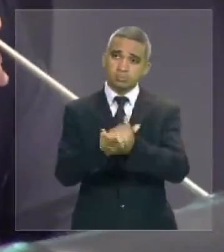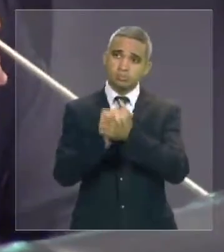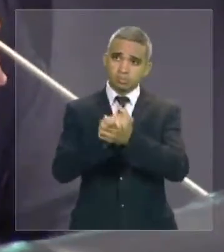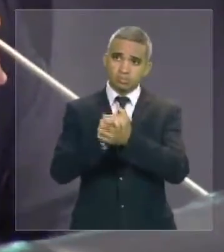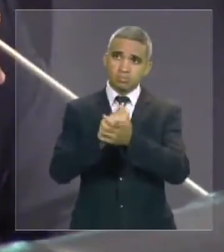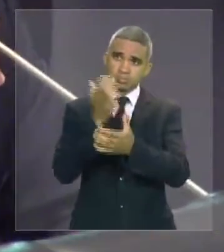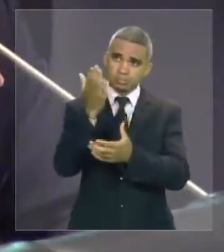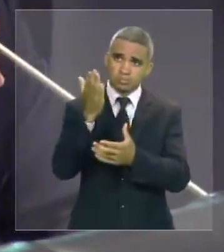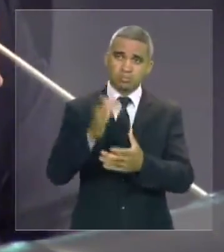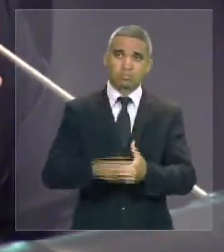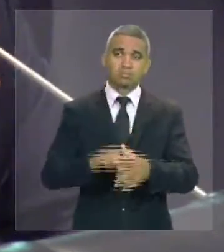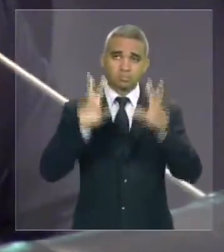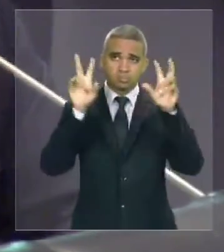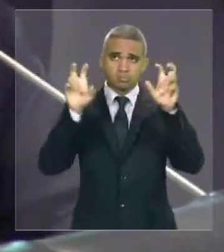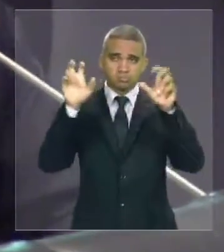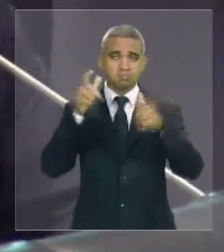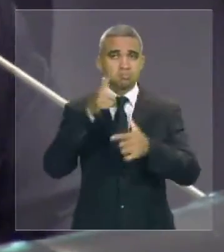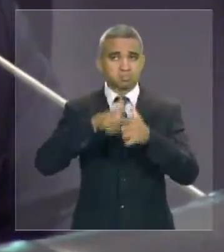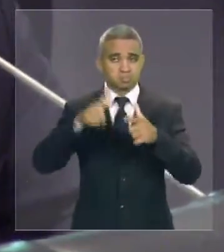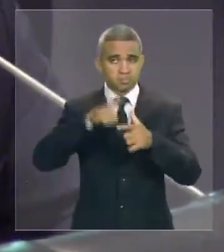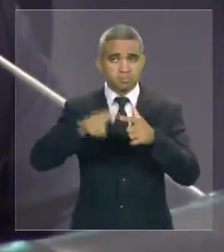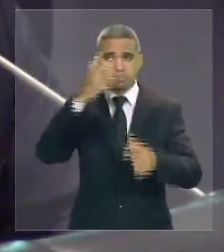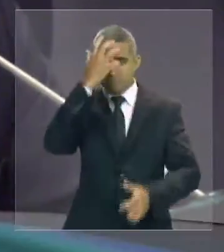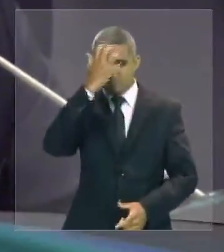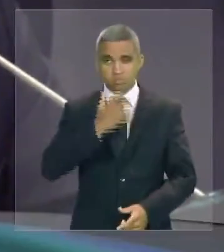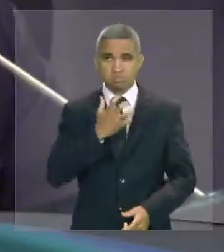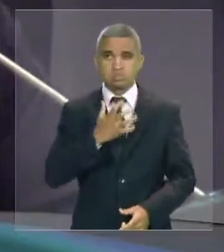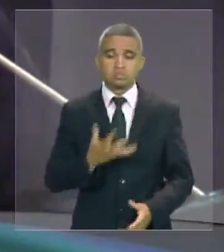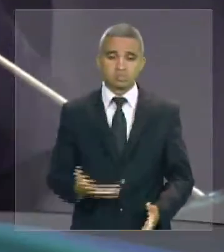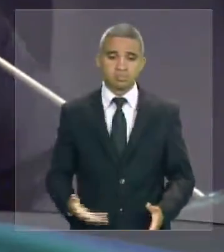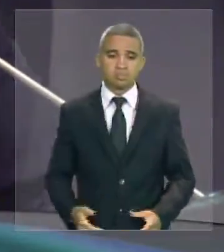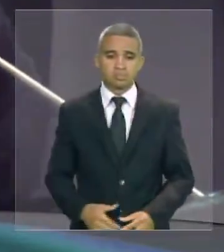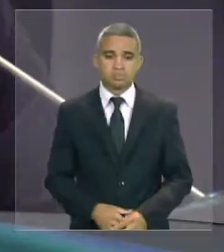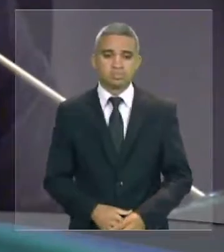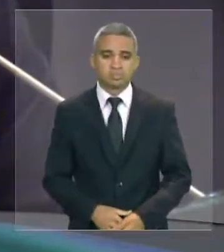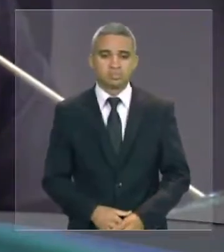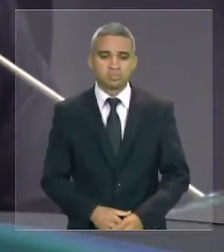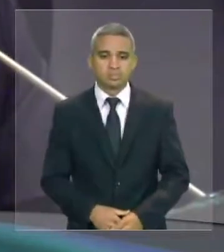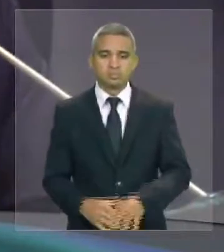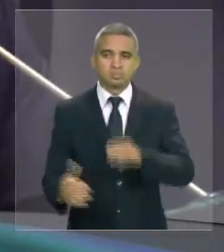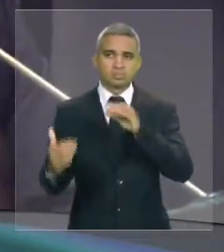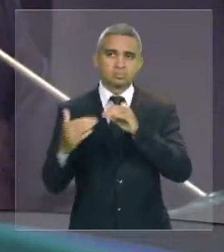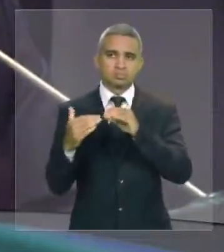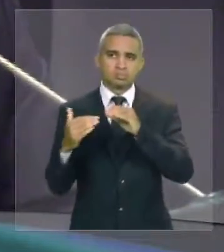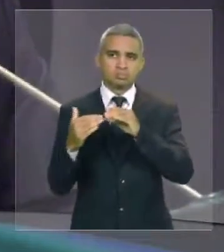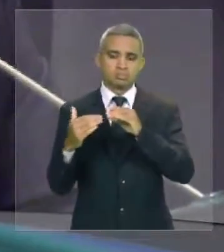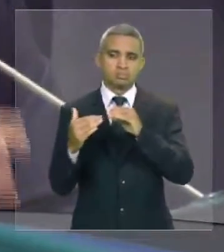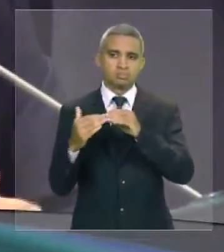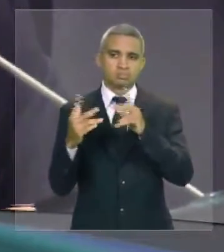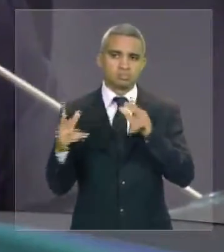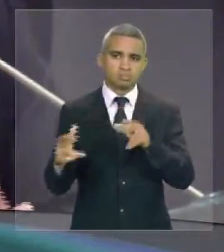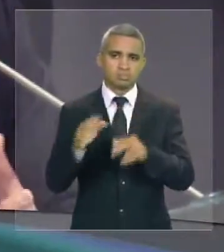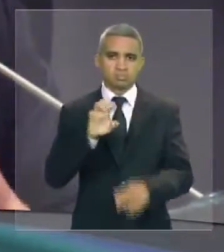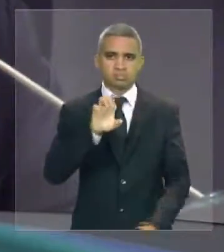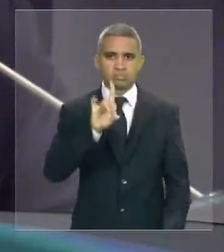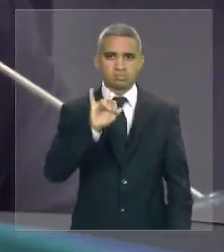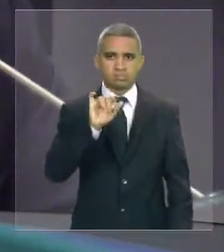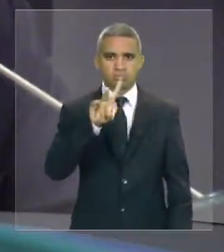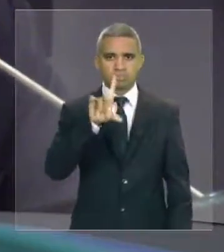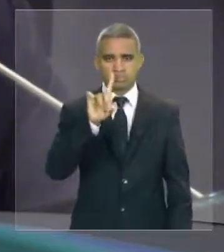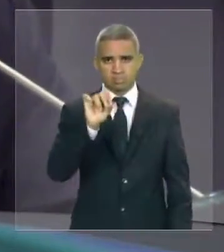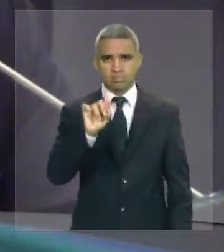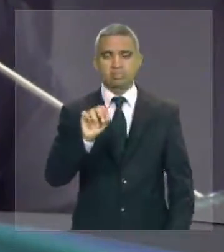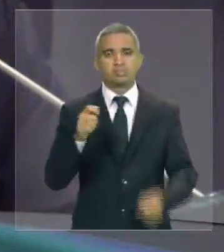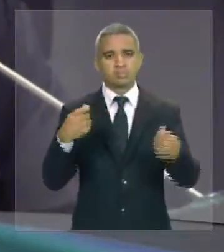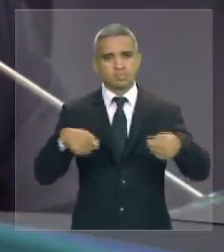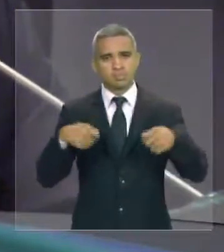focar esse problema seríssimo. Comungo da mesma opinião do deputado Edivaldo, a gente deveria ter mais gente no